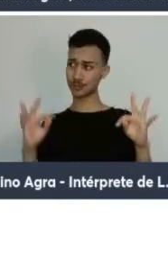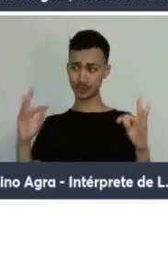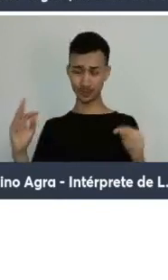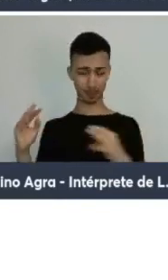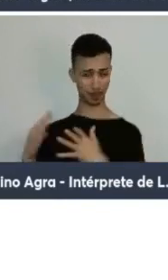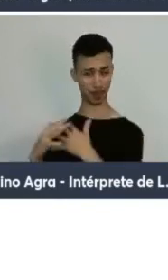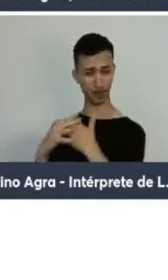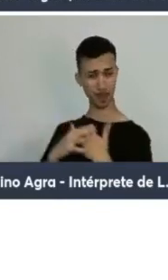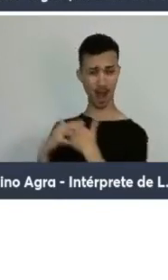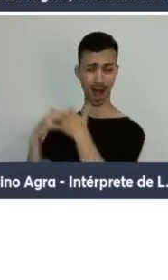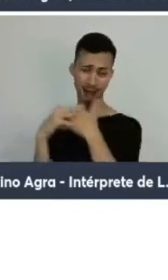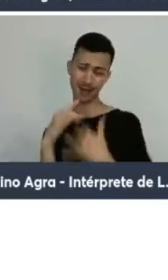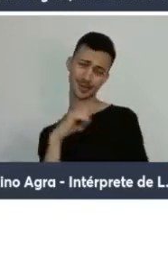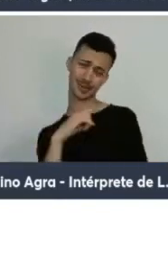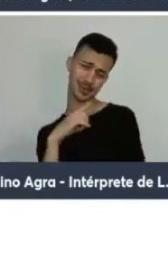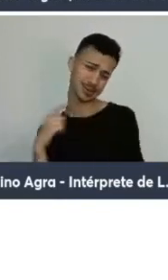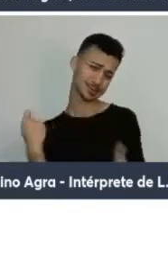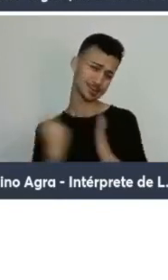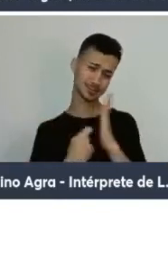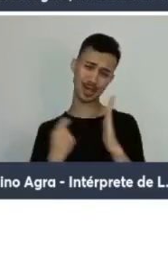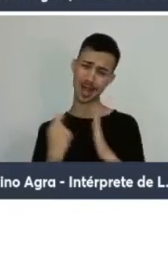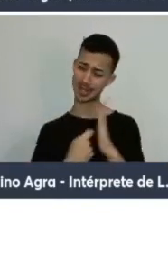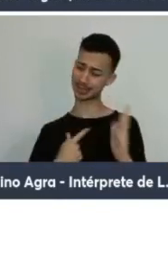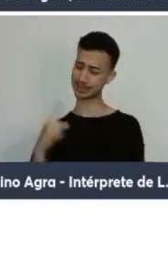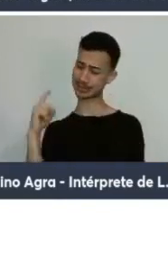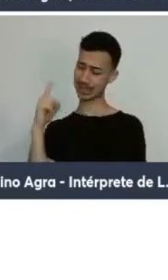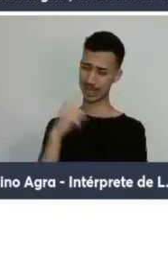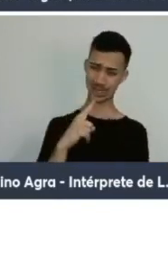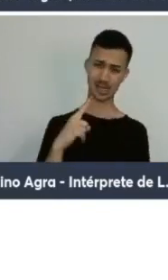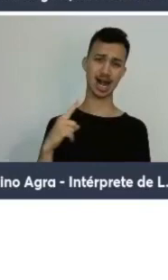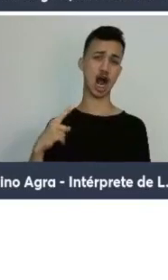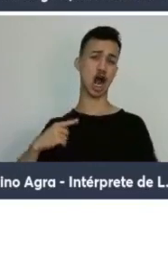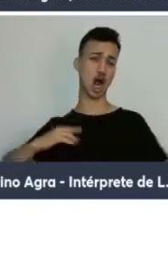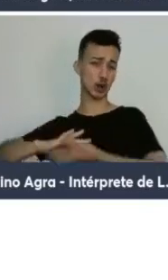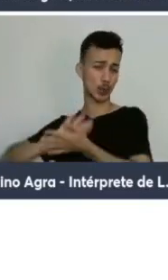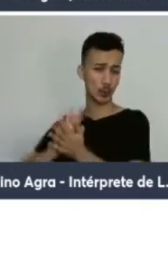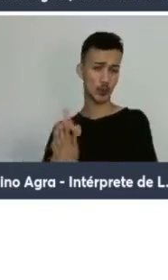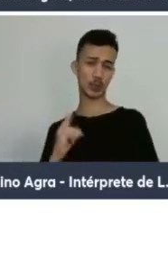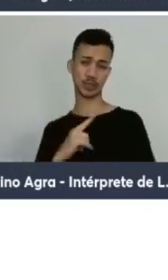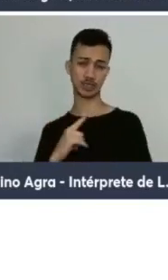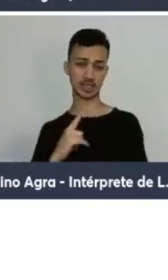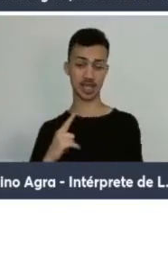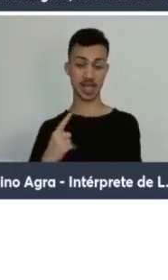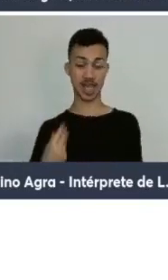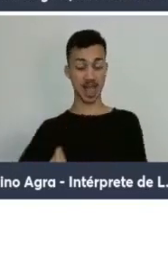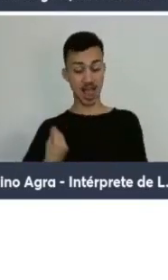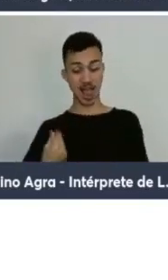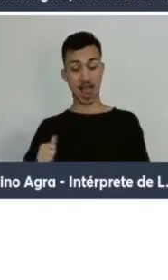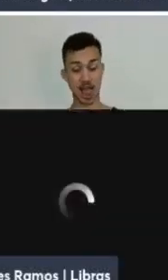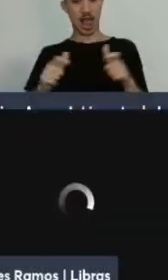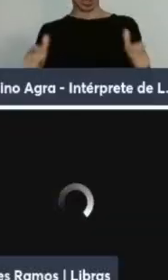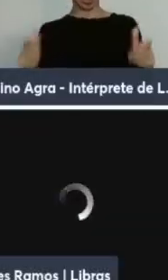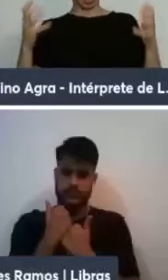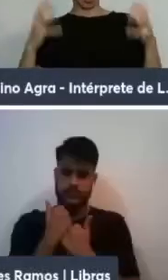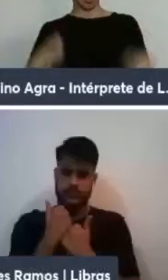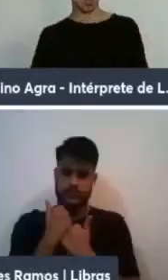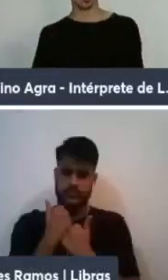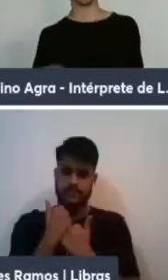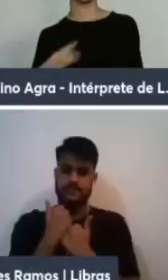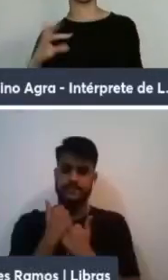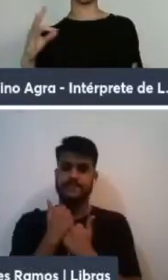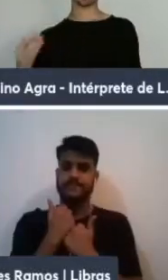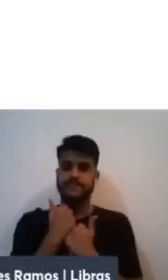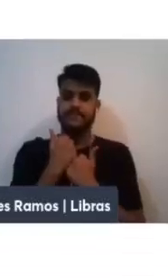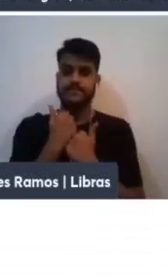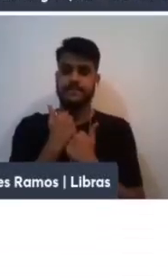autoritarismos, esses poderes repressores, eles tentem, né, impedir que a vida floresça, que as pessoas se amem, que as pessoas sejam,